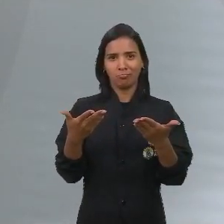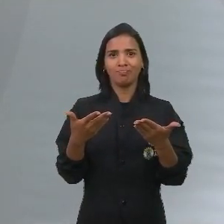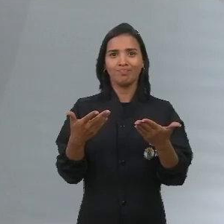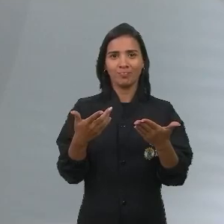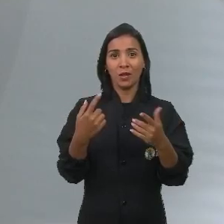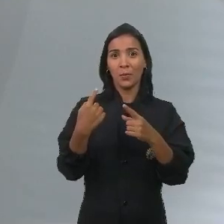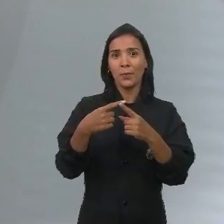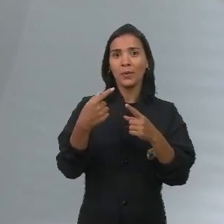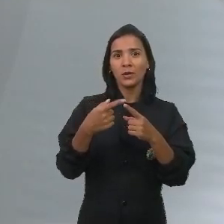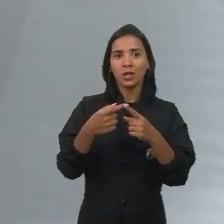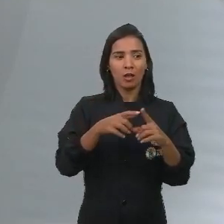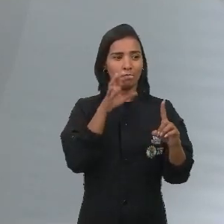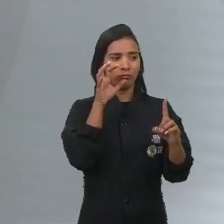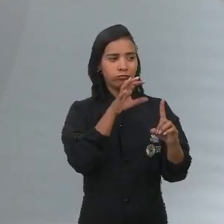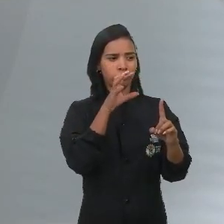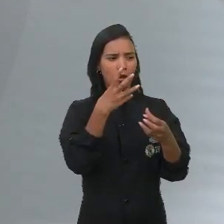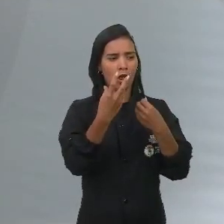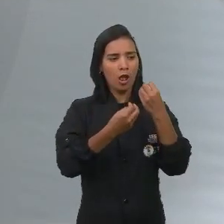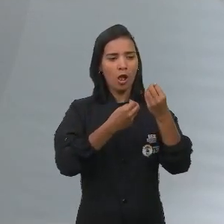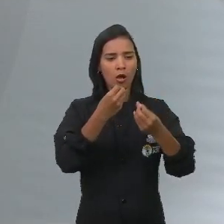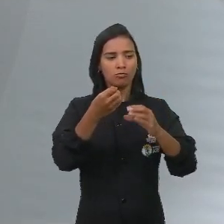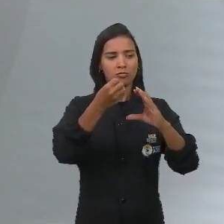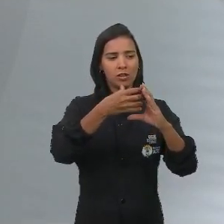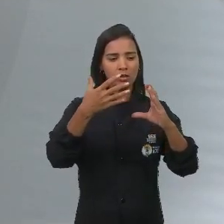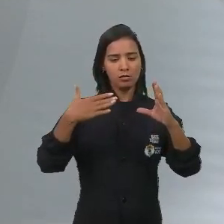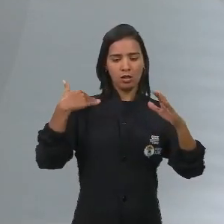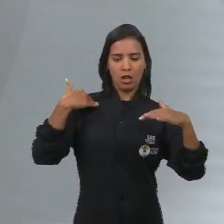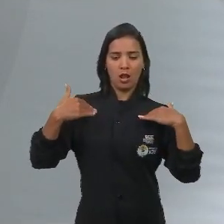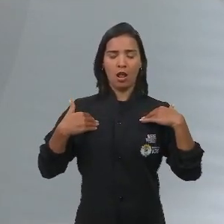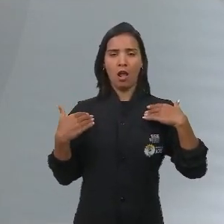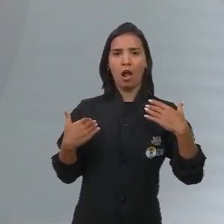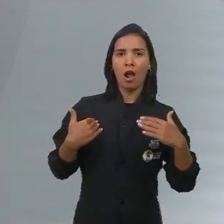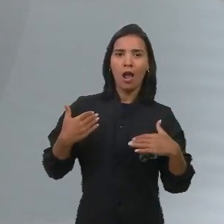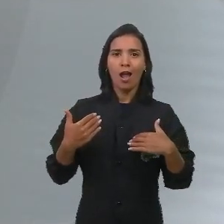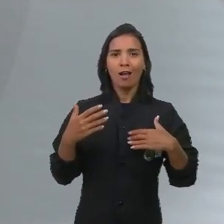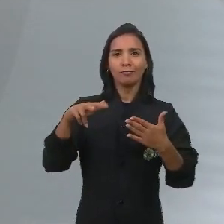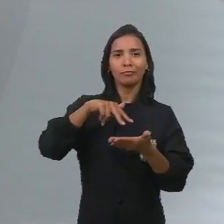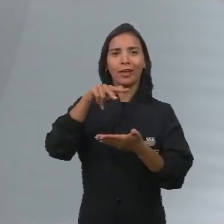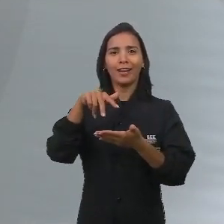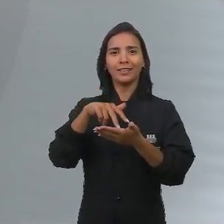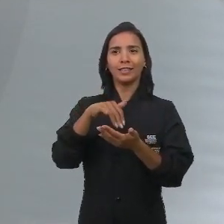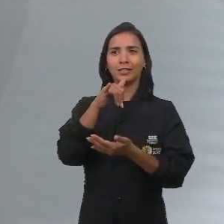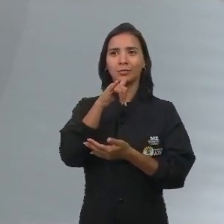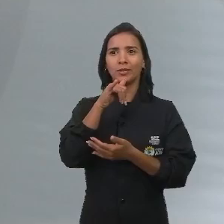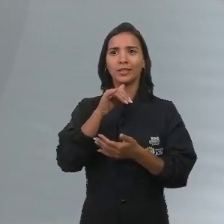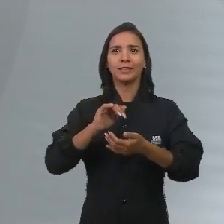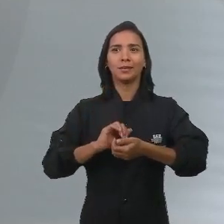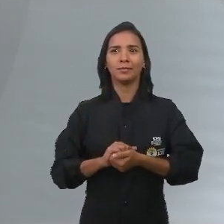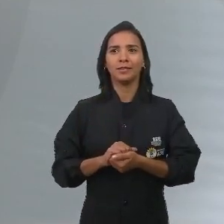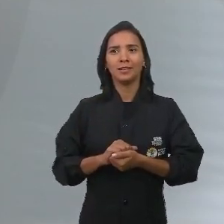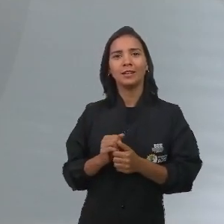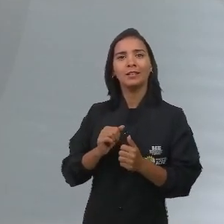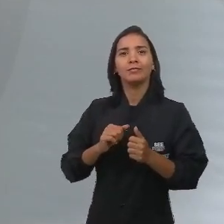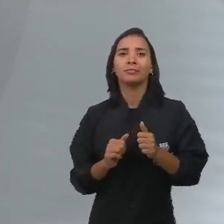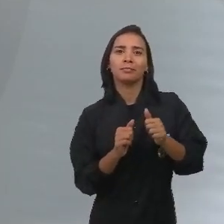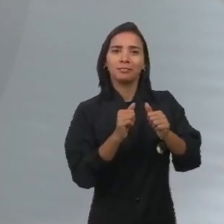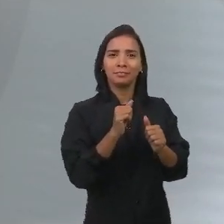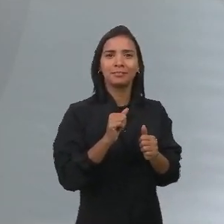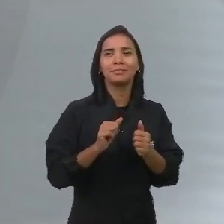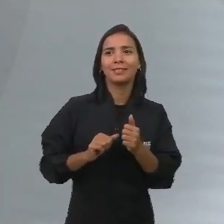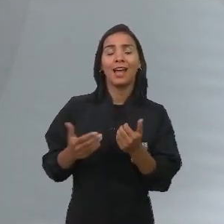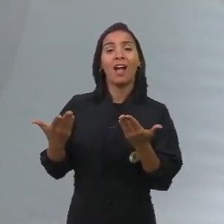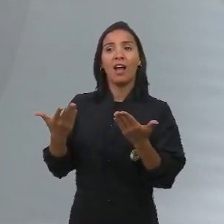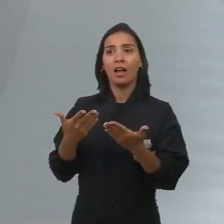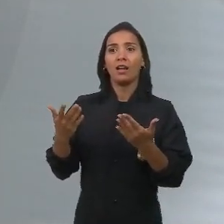direcionando como seriam os aspectos corporais das dancinhas antigamente era como era dancinha dancinha era que